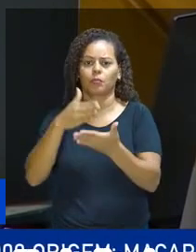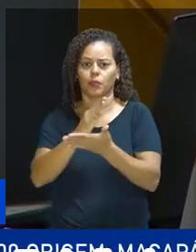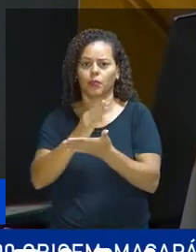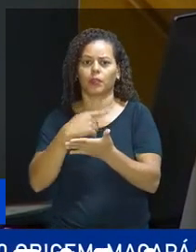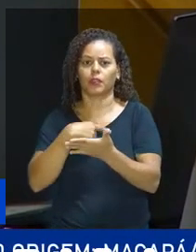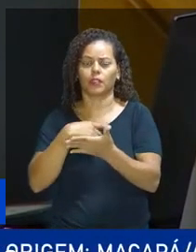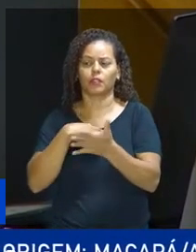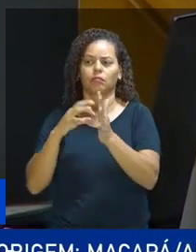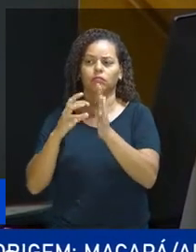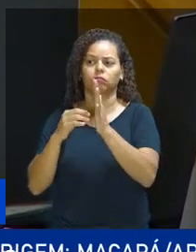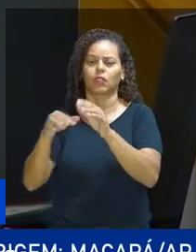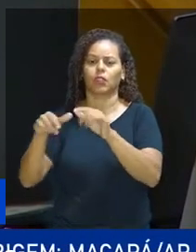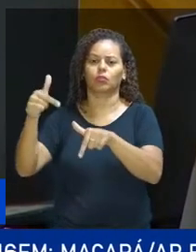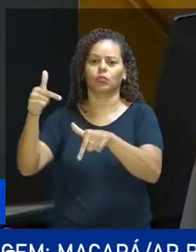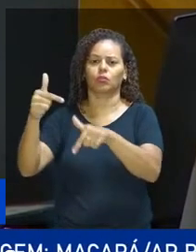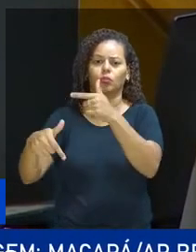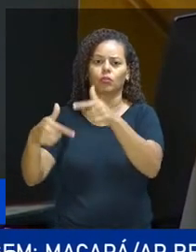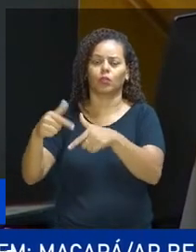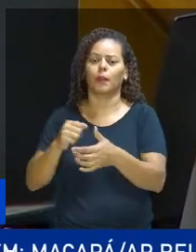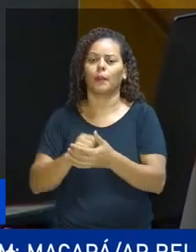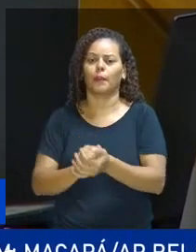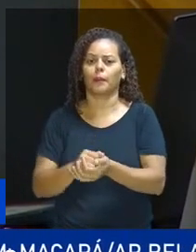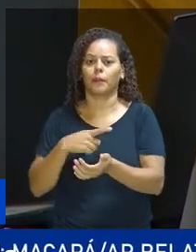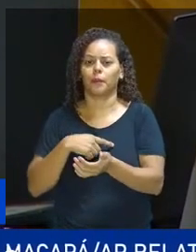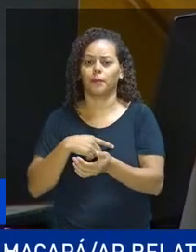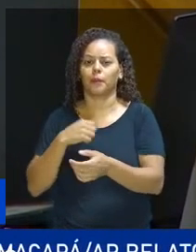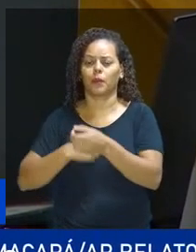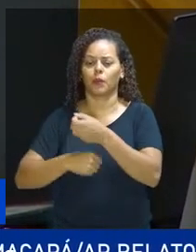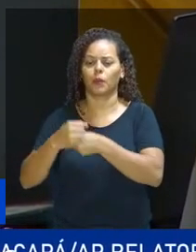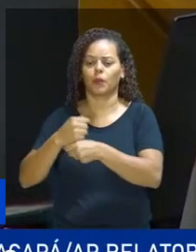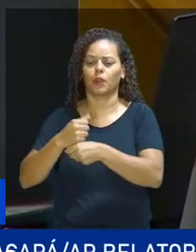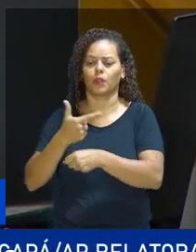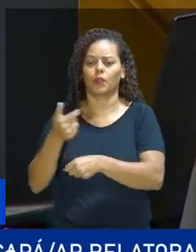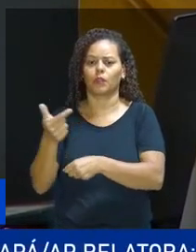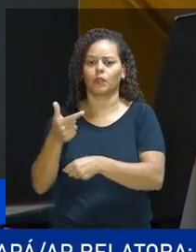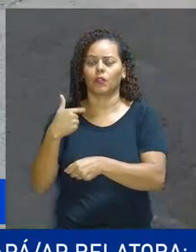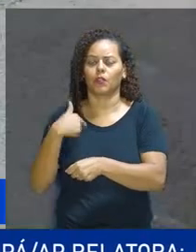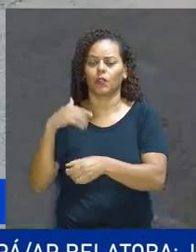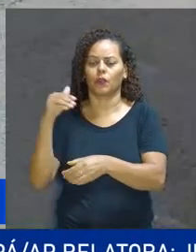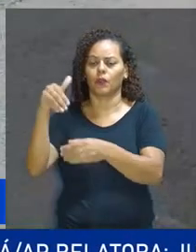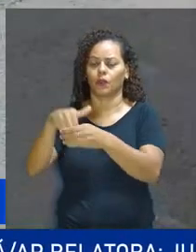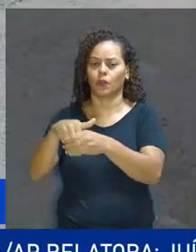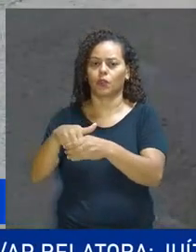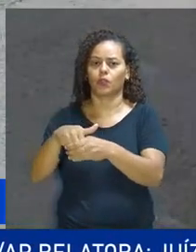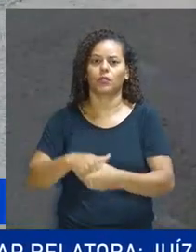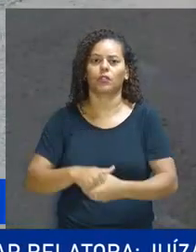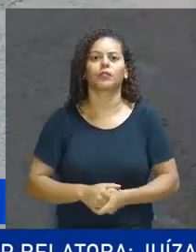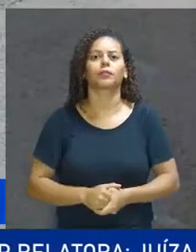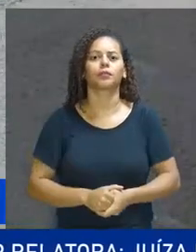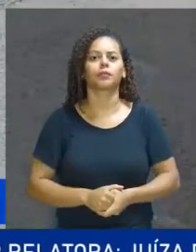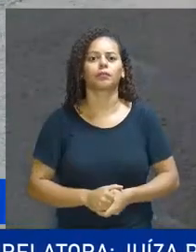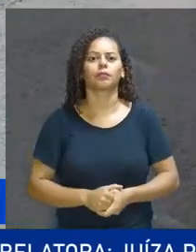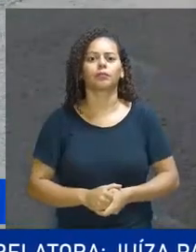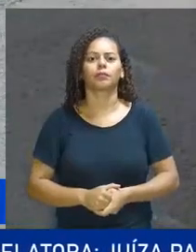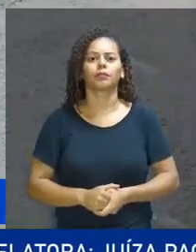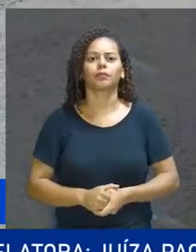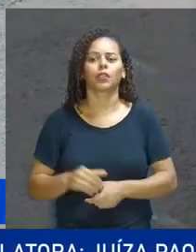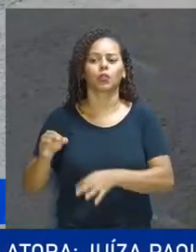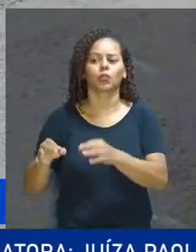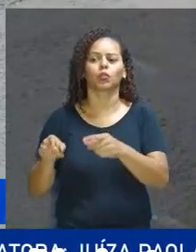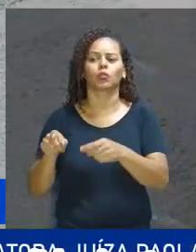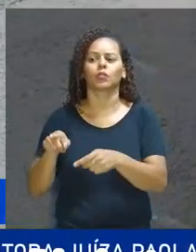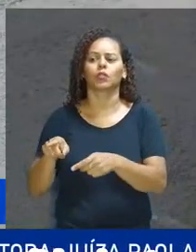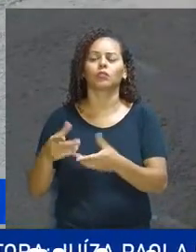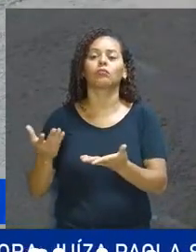dos Trabalhadores relativas ao exercício financeiro 2022. É como voto. Vota juiz Rivaldo Valente.